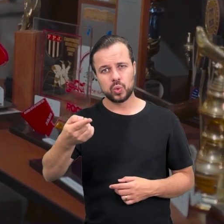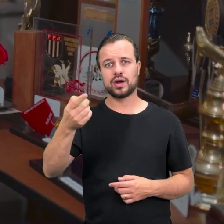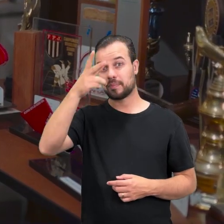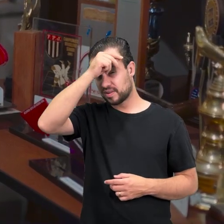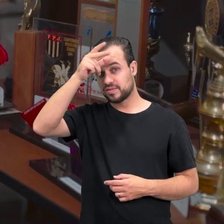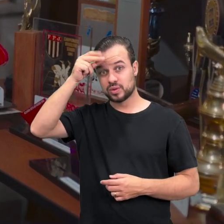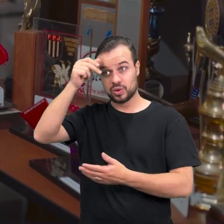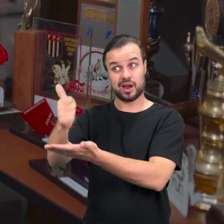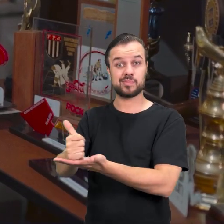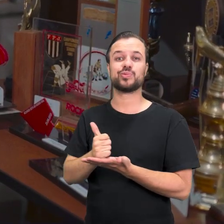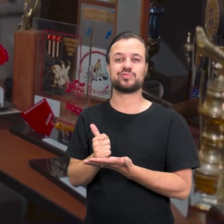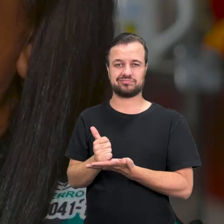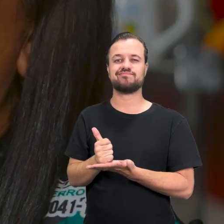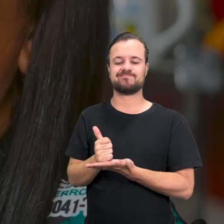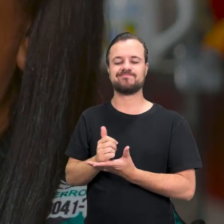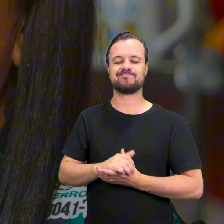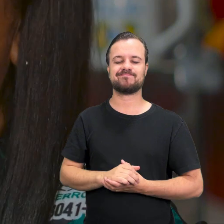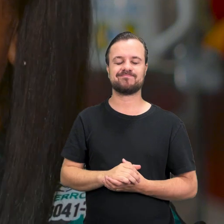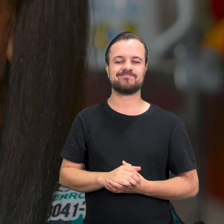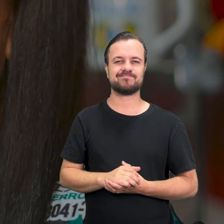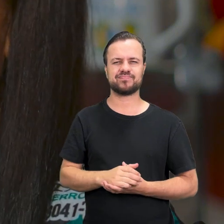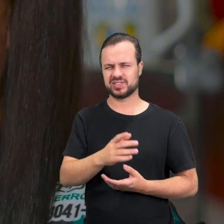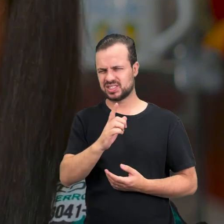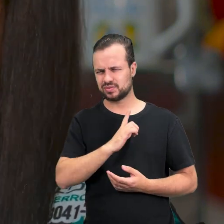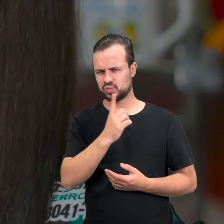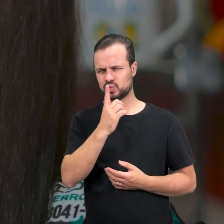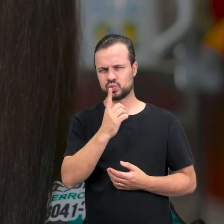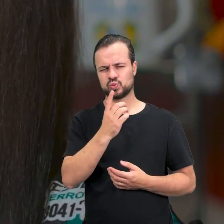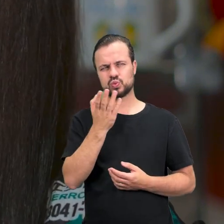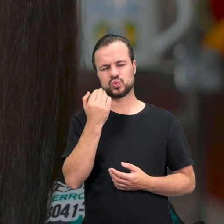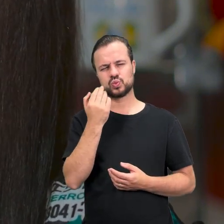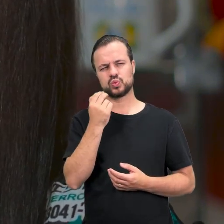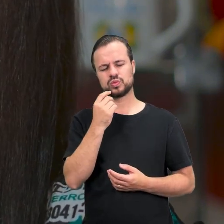da prefeitura. Então teve um ano teve